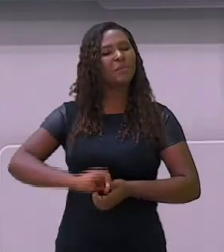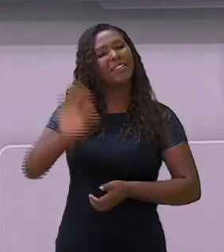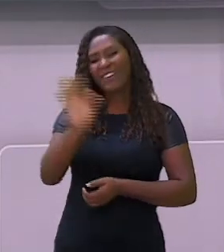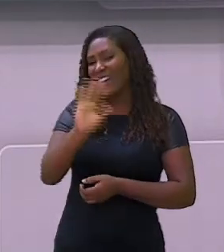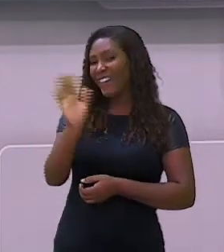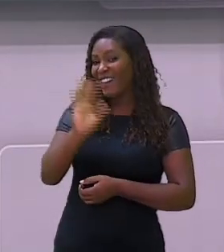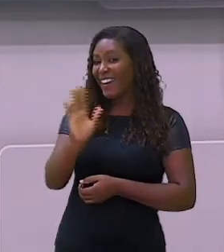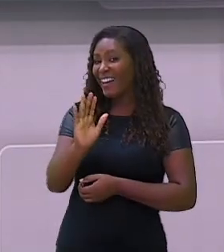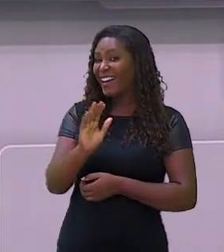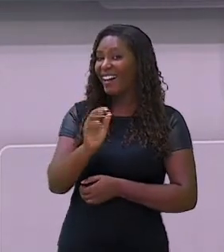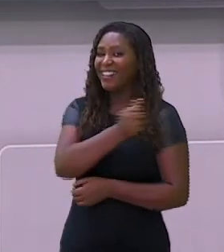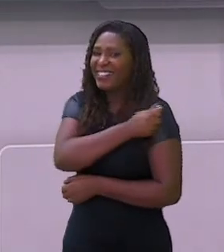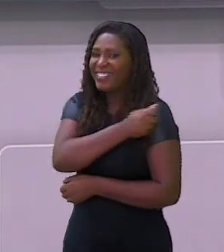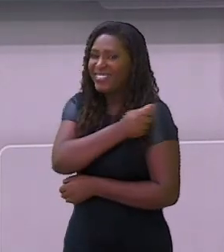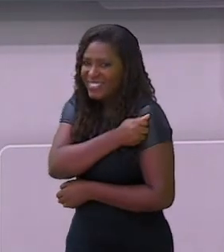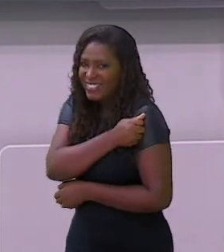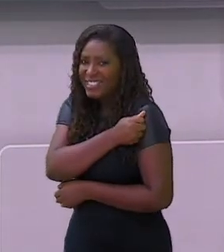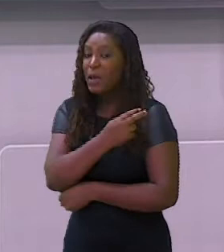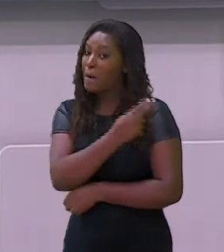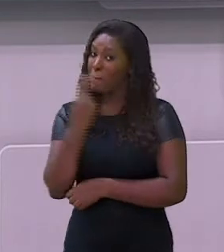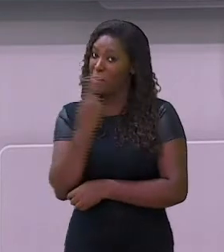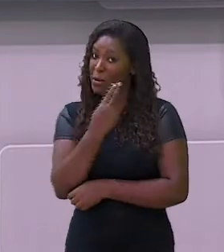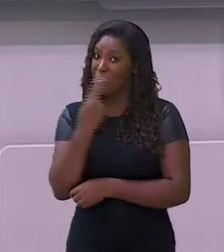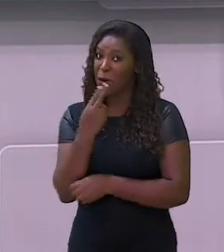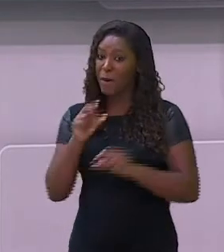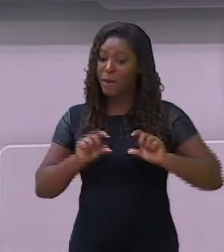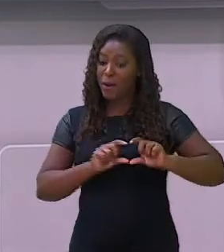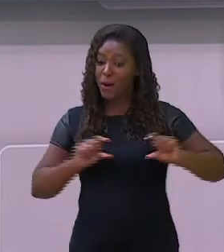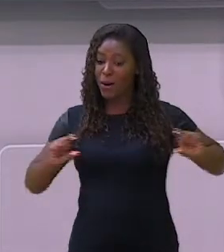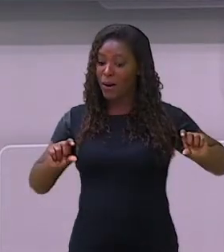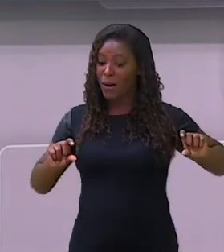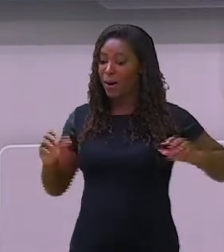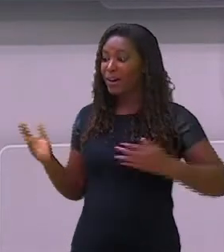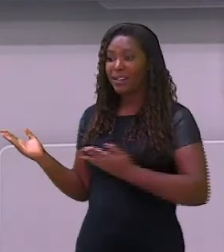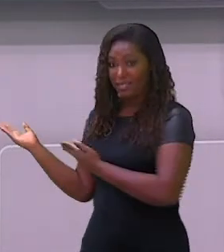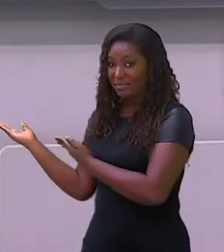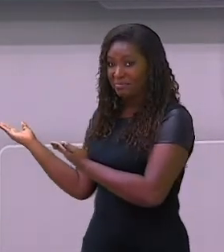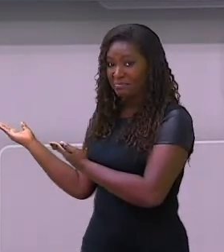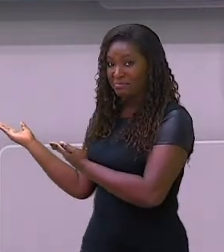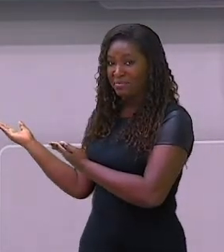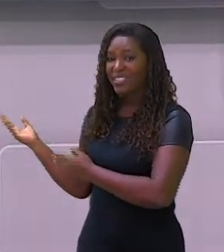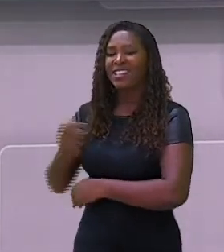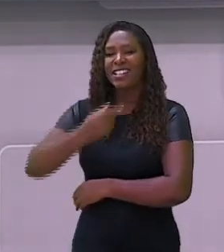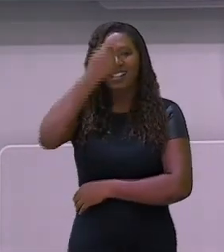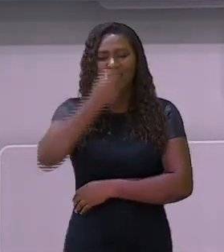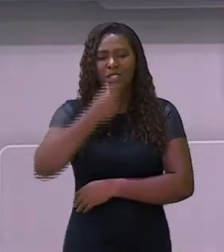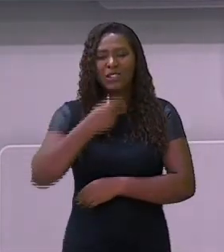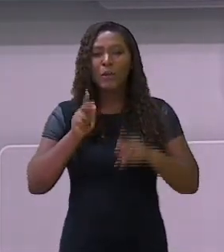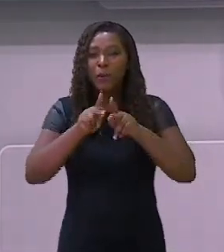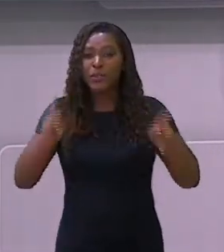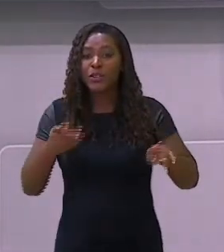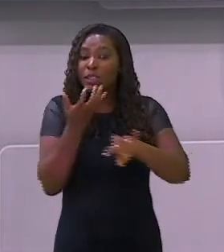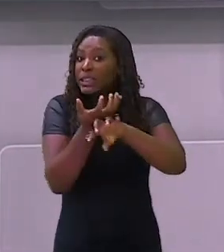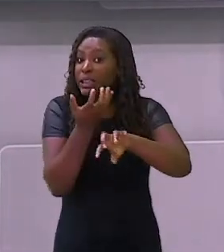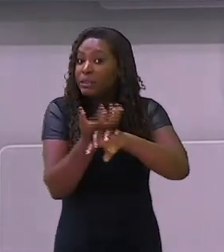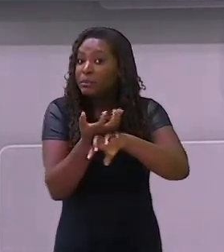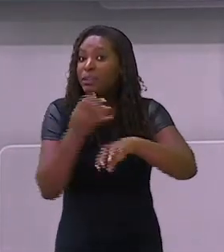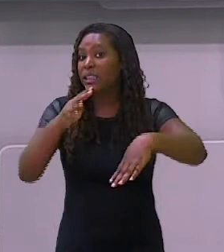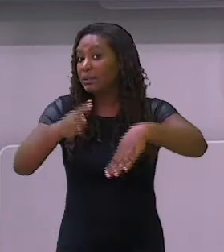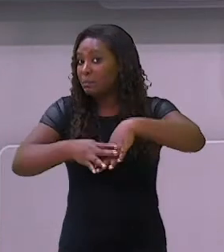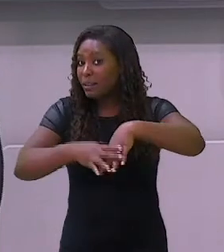o Olá pessoal meu nome é Flávia Nunes Sou professora de matemática hoje nós vamos